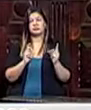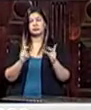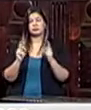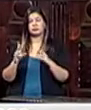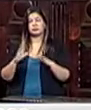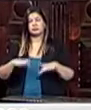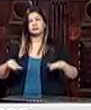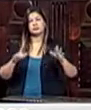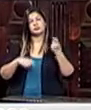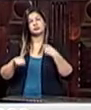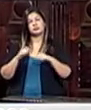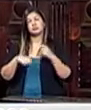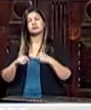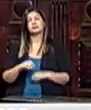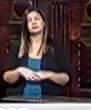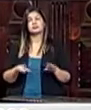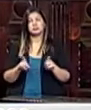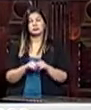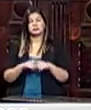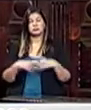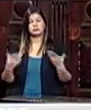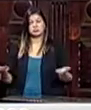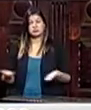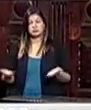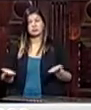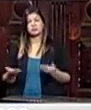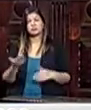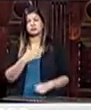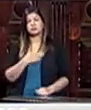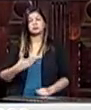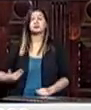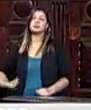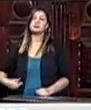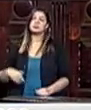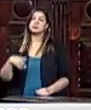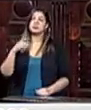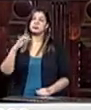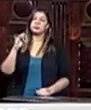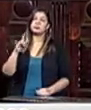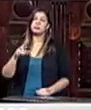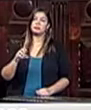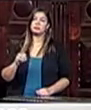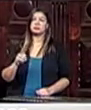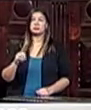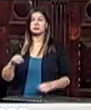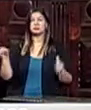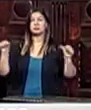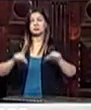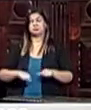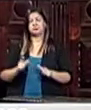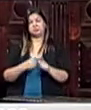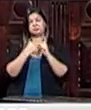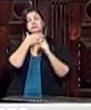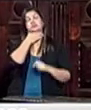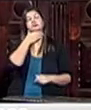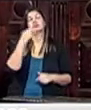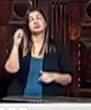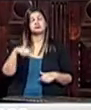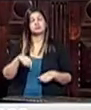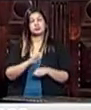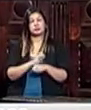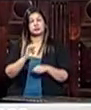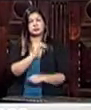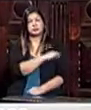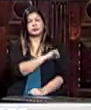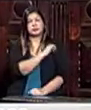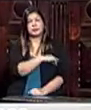das ações. Agora mesmo o governador Pezão, com a falência do Estado,